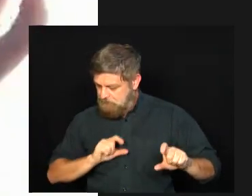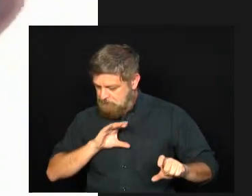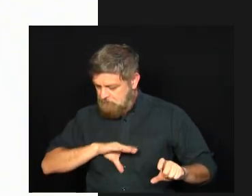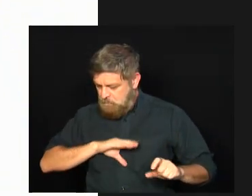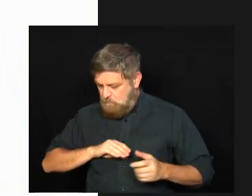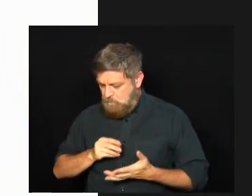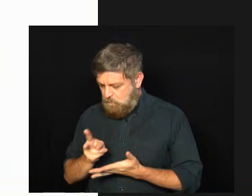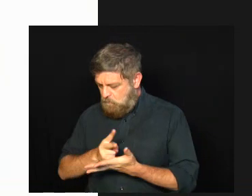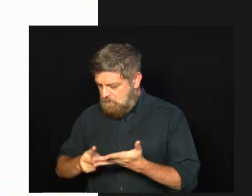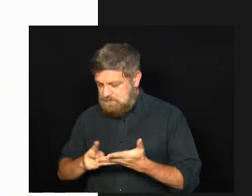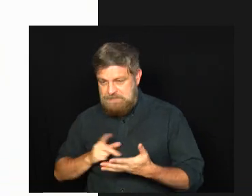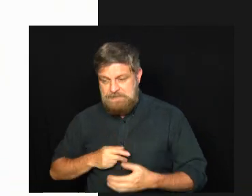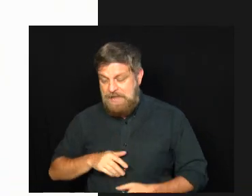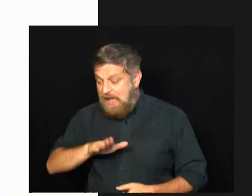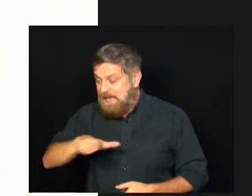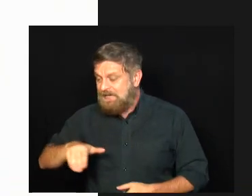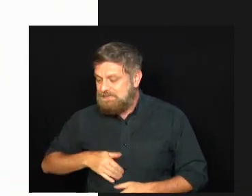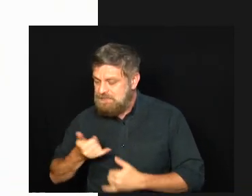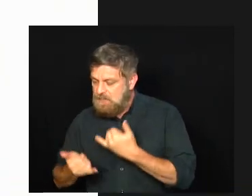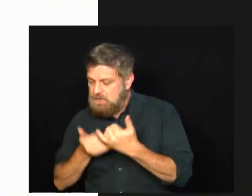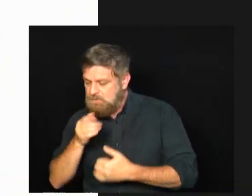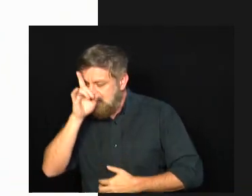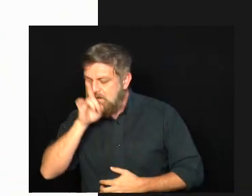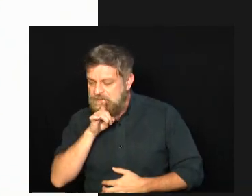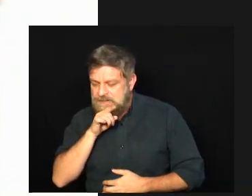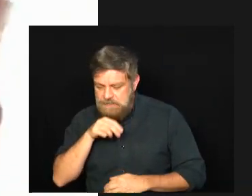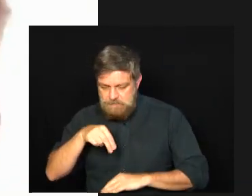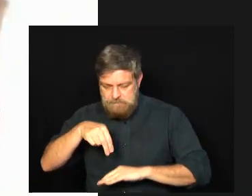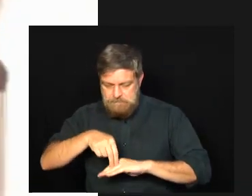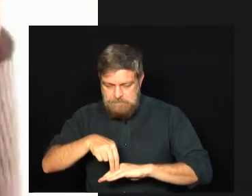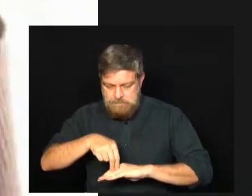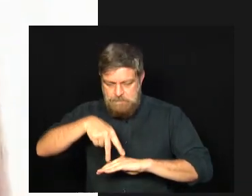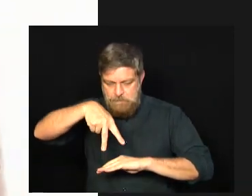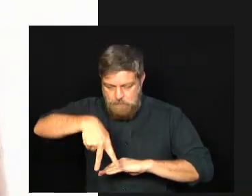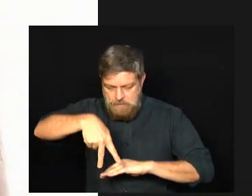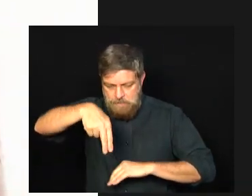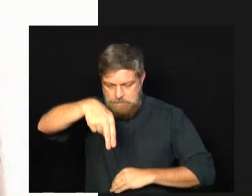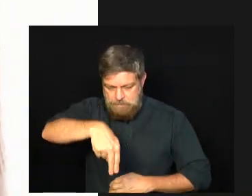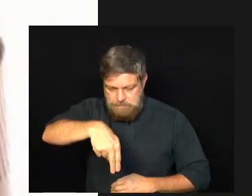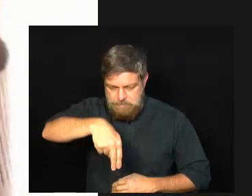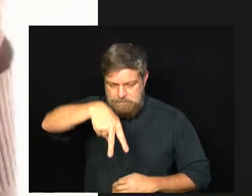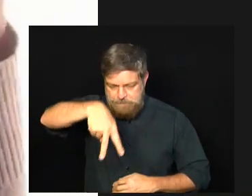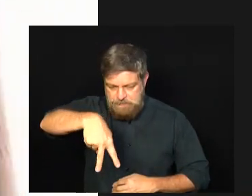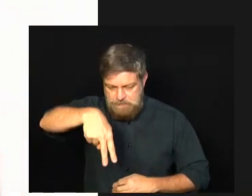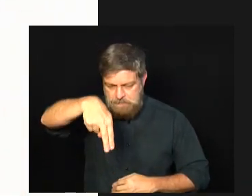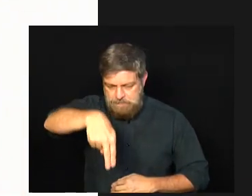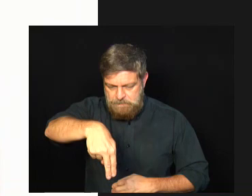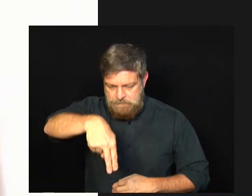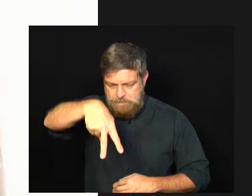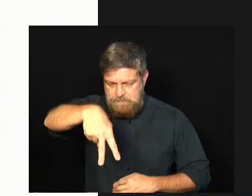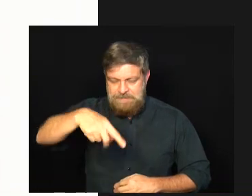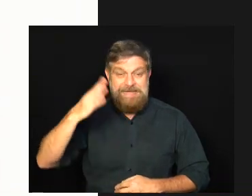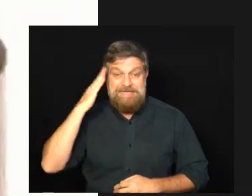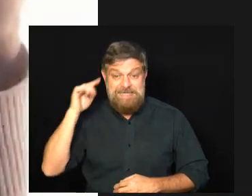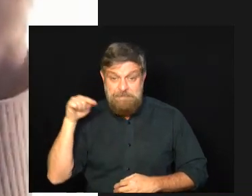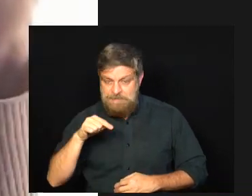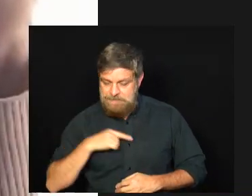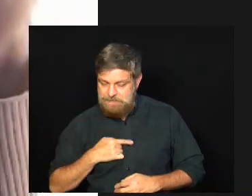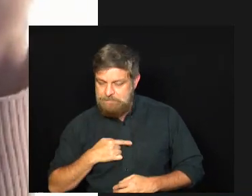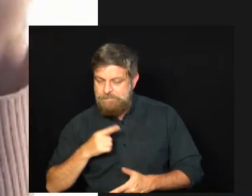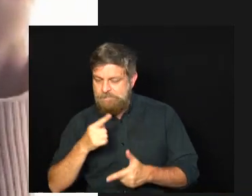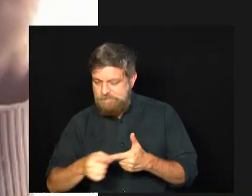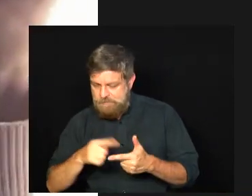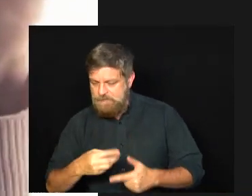criança, quando pula a amarelinha, ela está incorporando a ideia de que haverá um obstáculo na